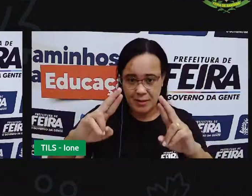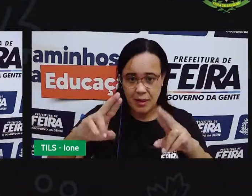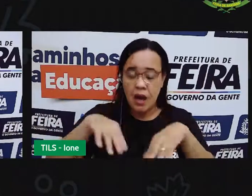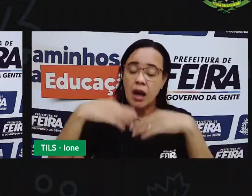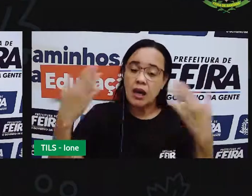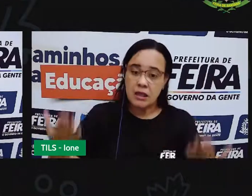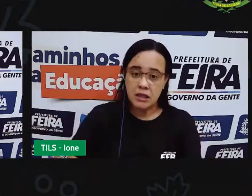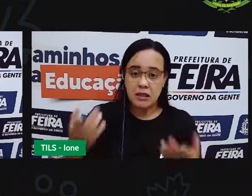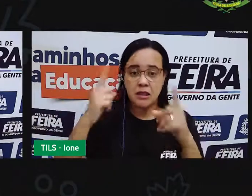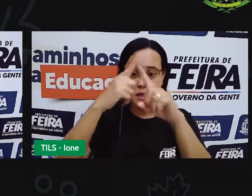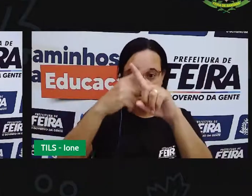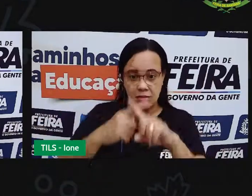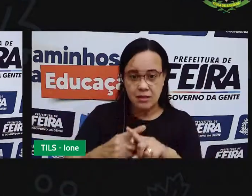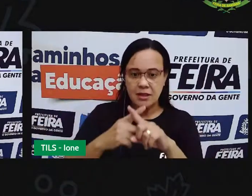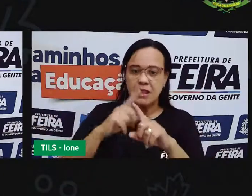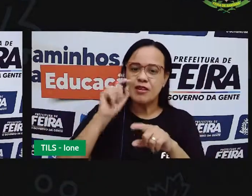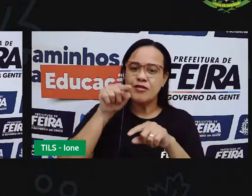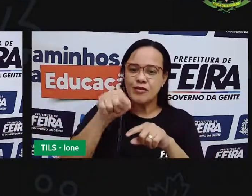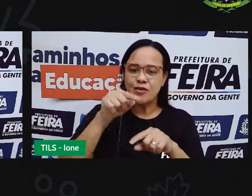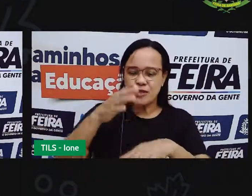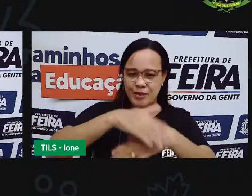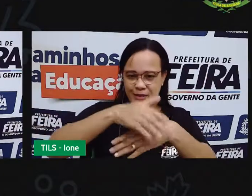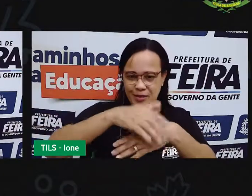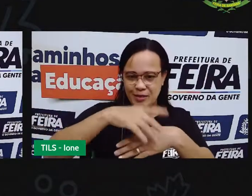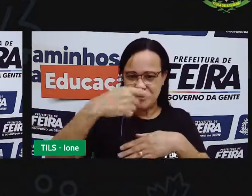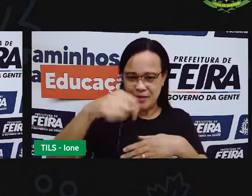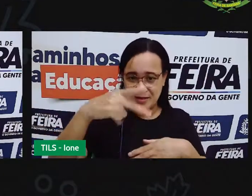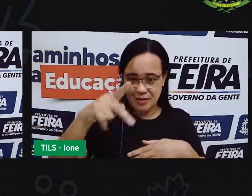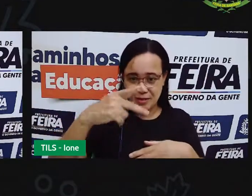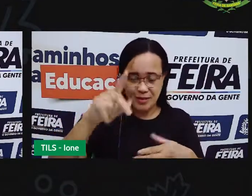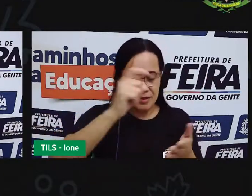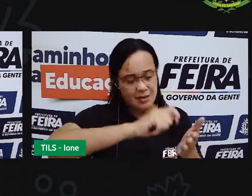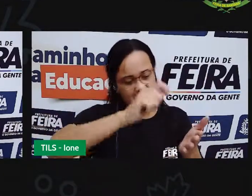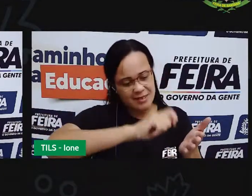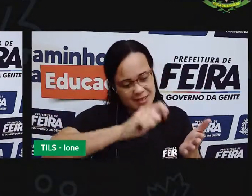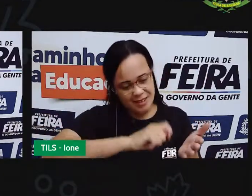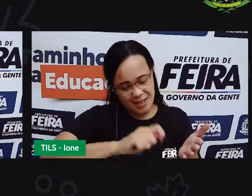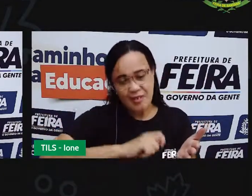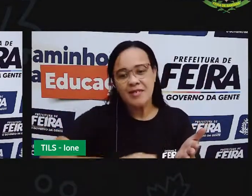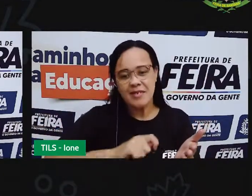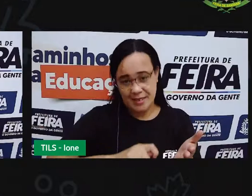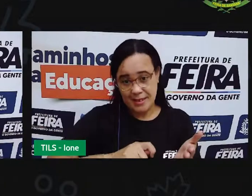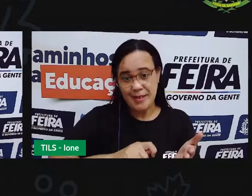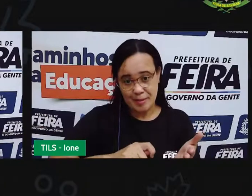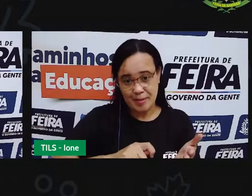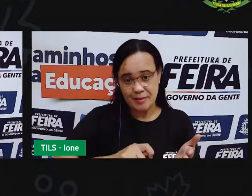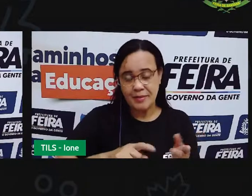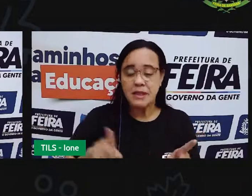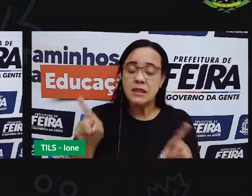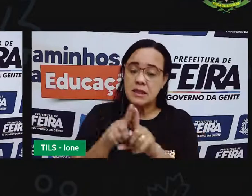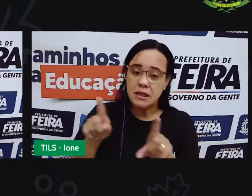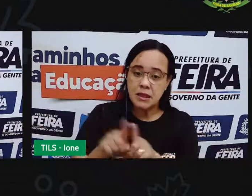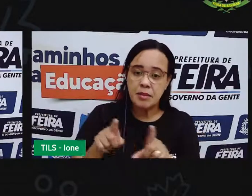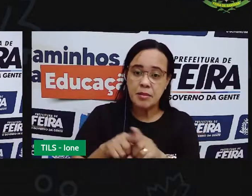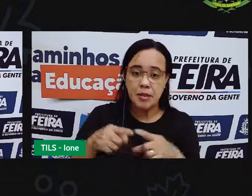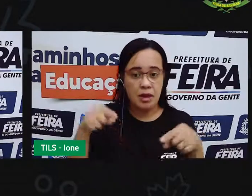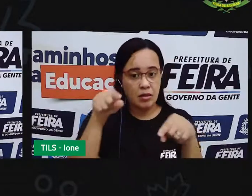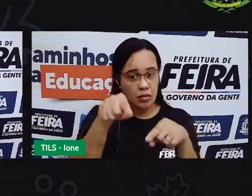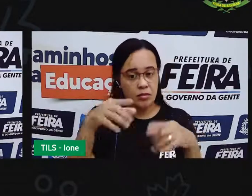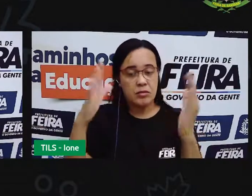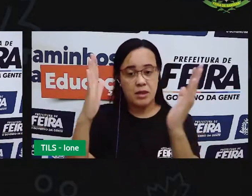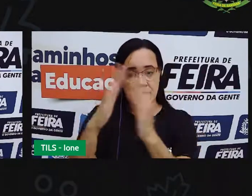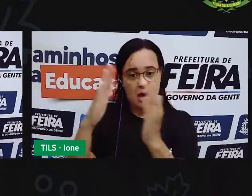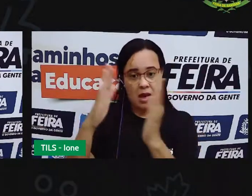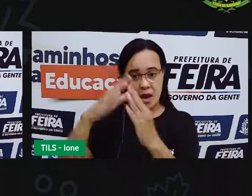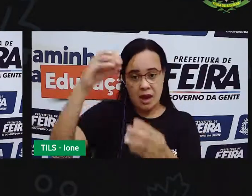uma frase, um texto falando sobre isso. E também aproveitar para separar aí na sua casa o que é lixo e